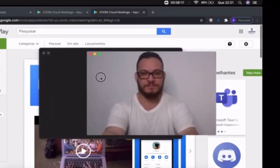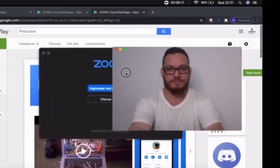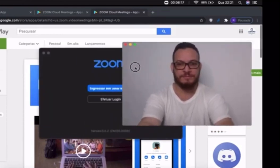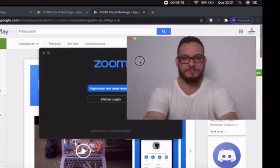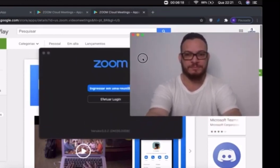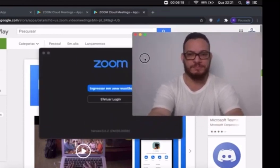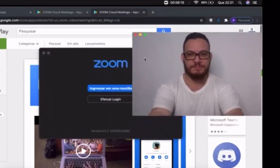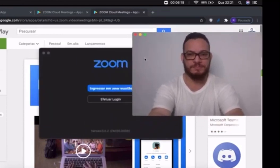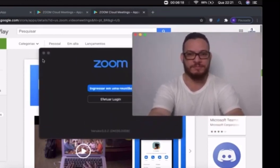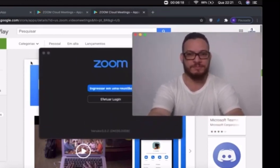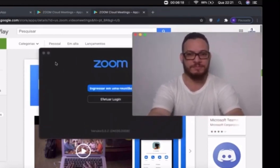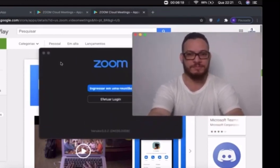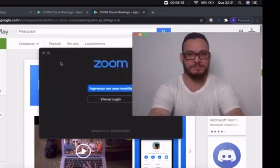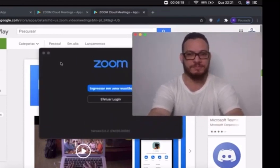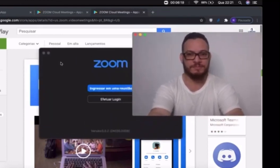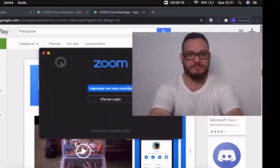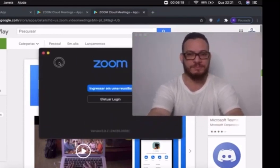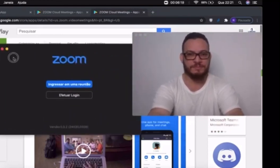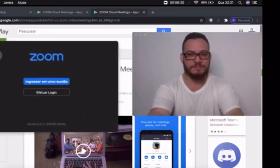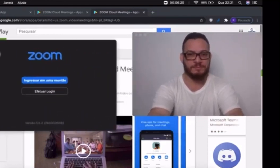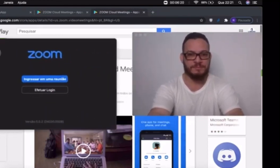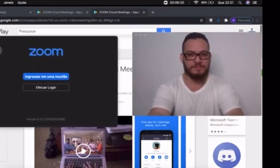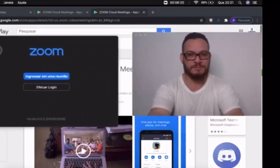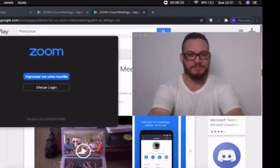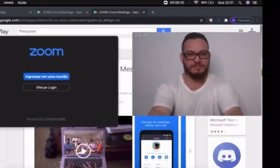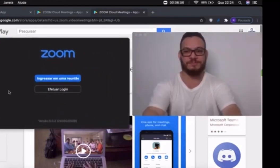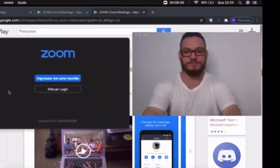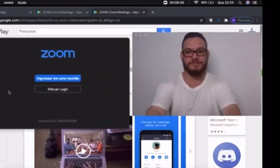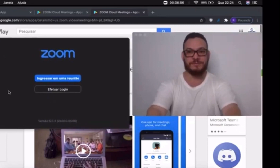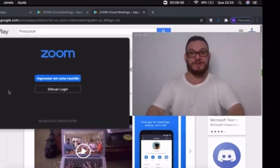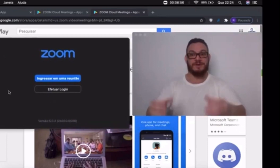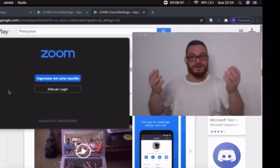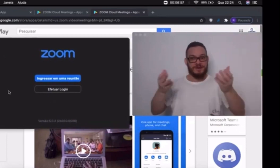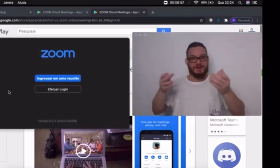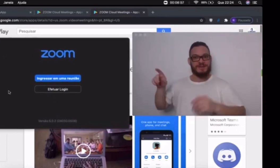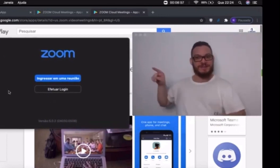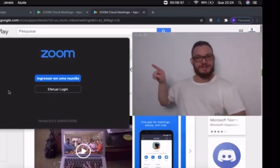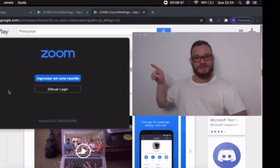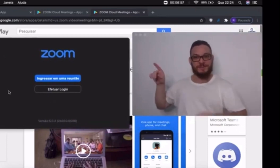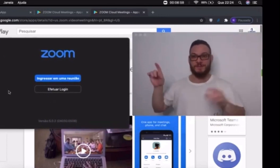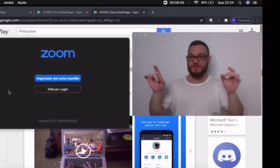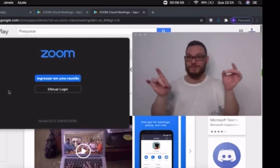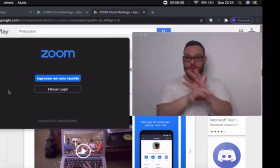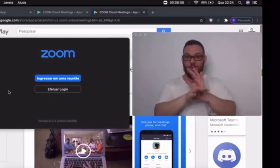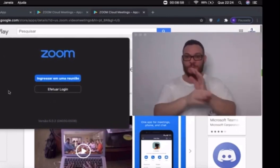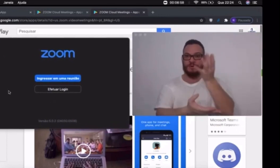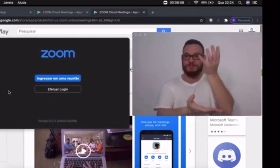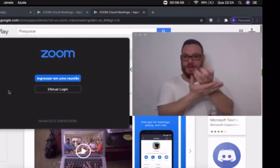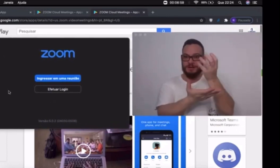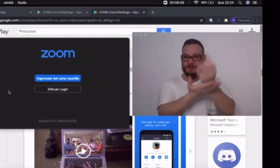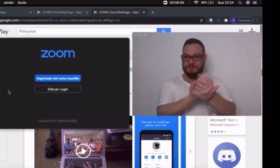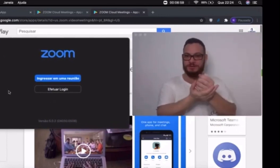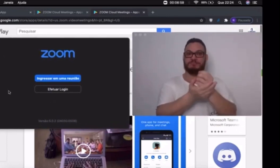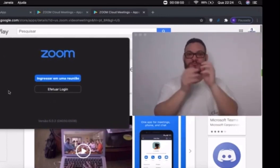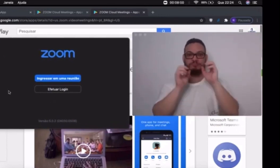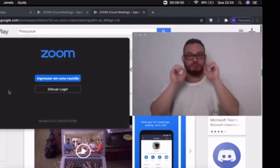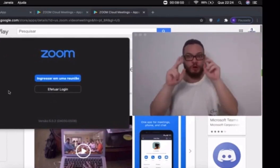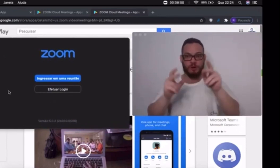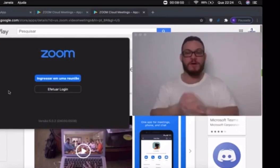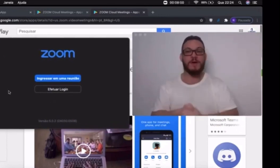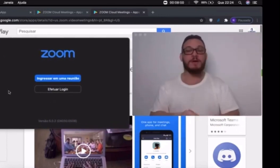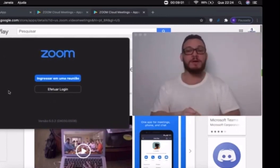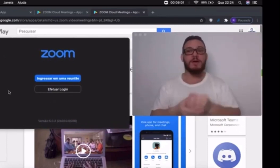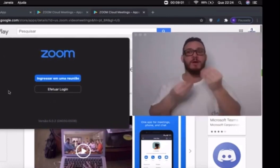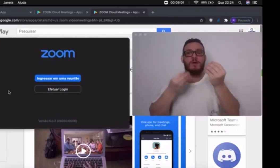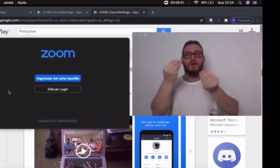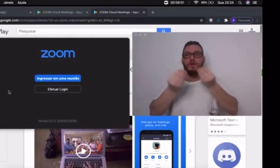Depois que baixar, você procura para ver lá onde é que foi que baixou, pelo íconezinho, e aí vai abrir essa janela aqui. Você